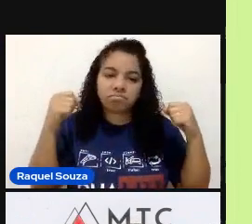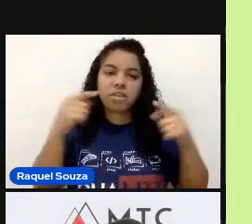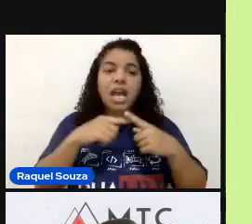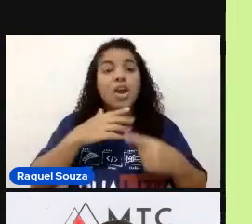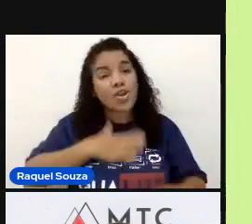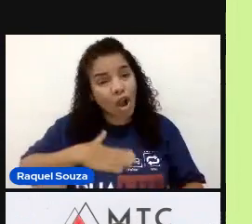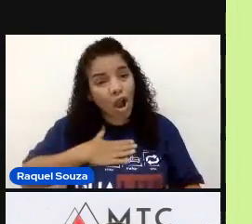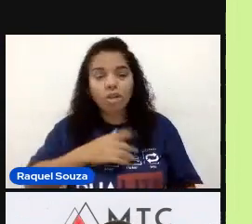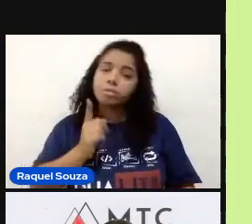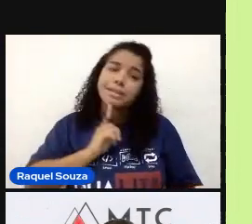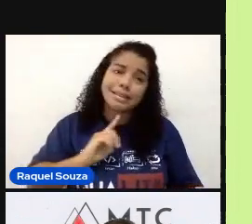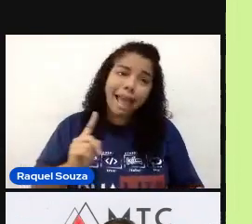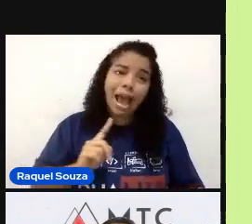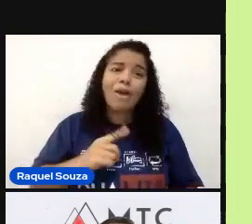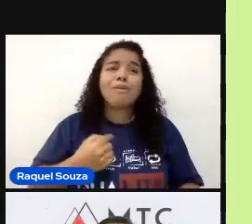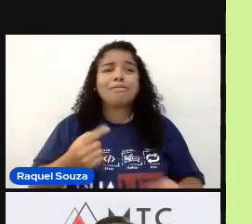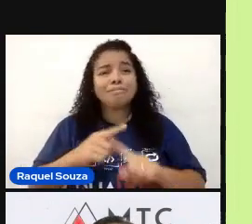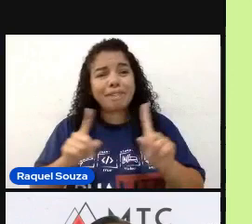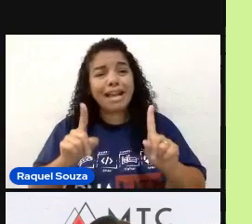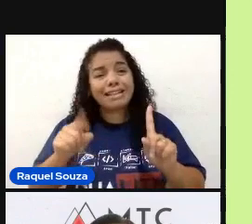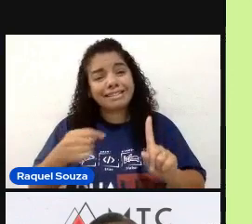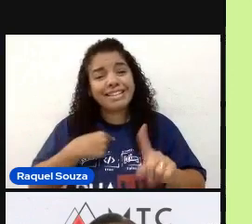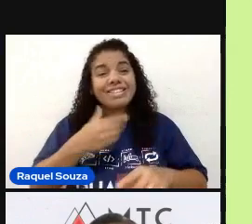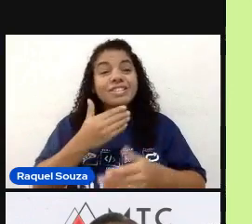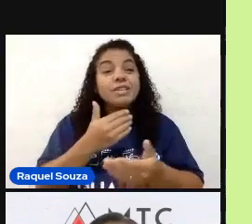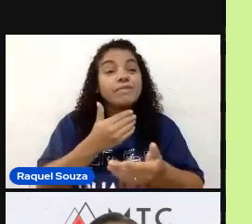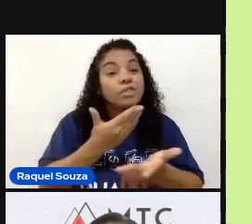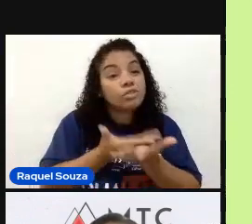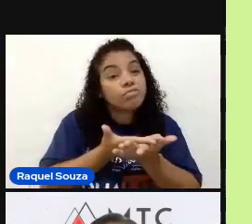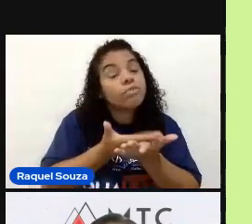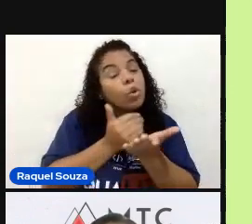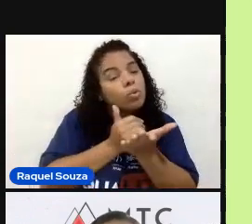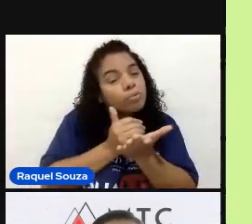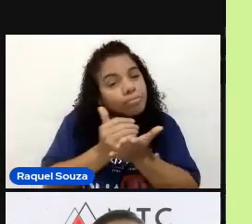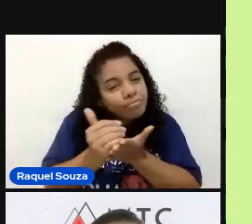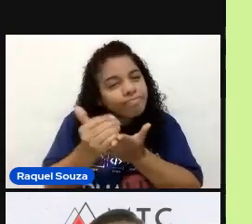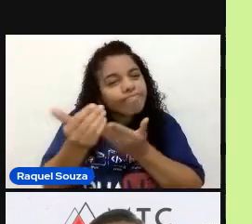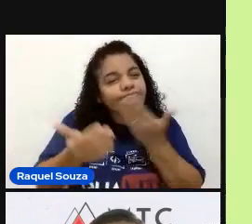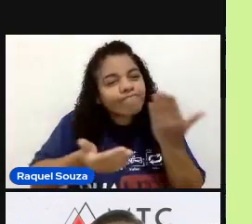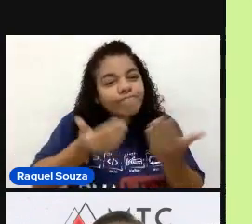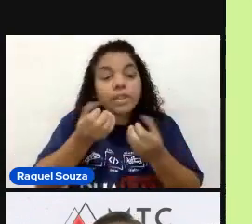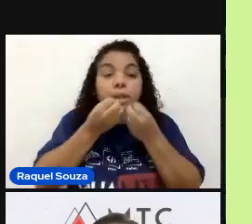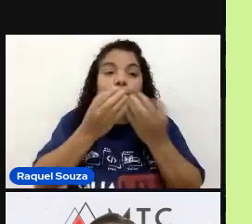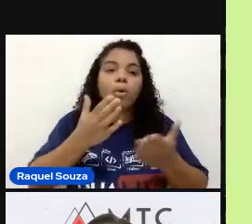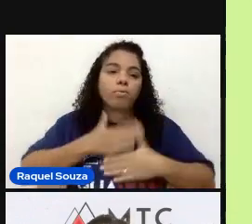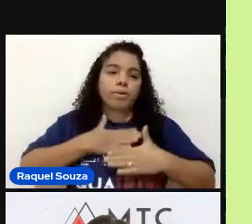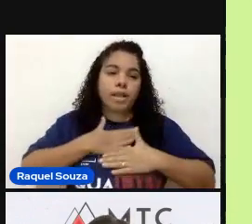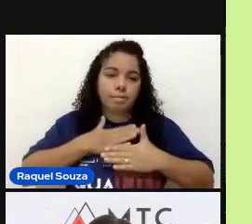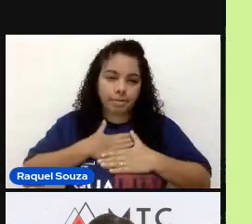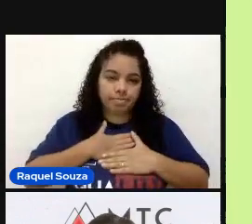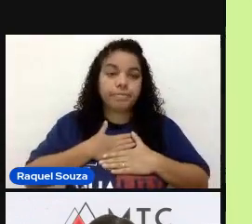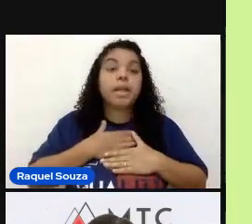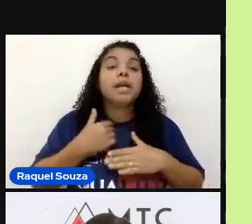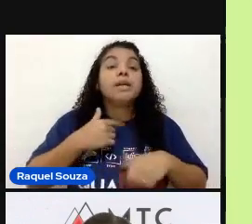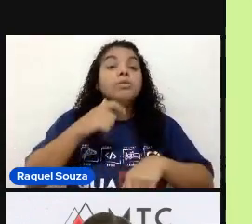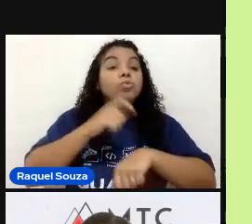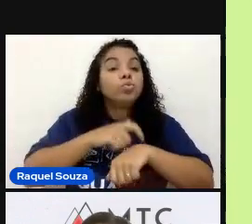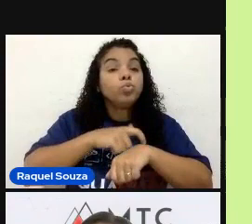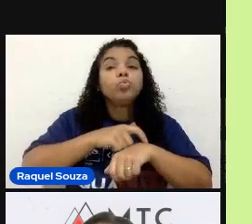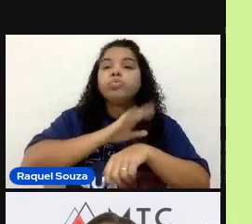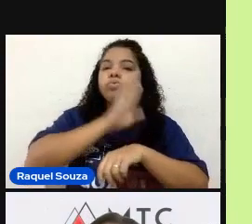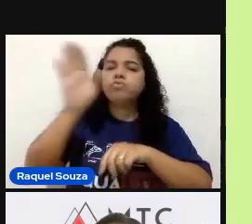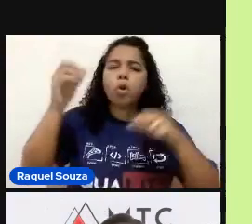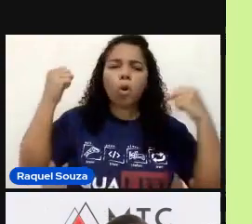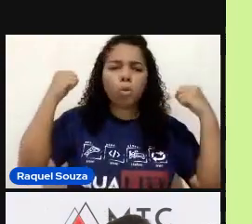Não. Mas eu comecei a tratar como algo que fosse bom para mim. É o horário que eu estou na